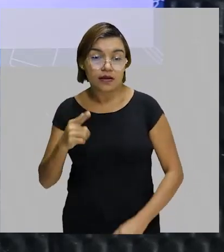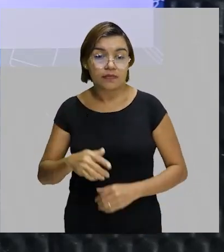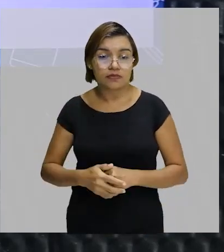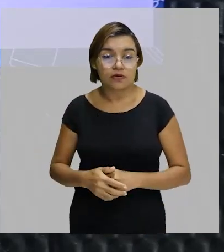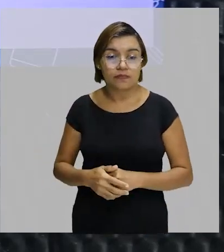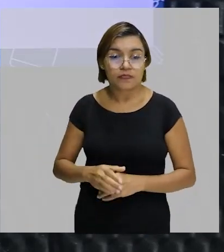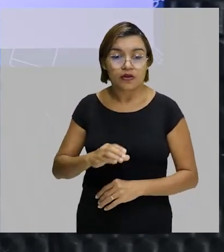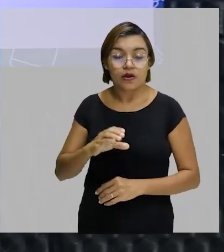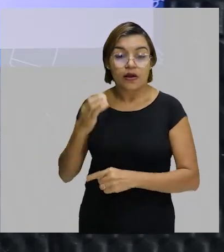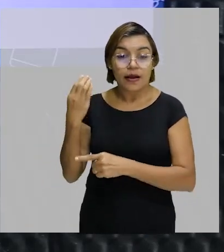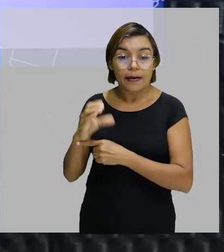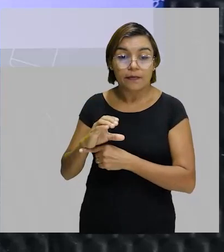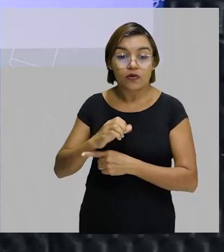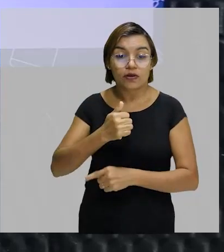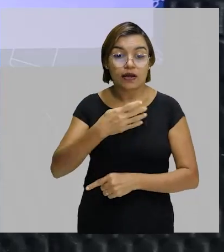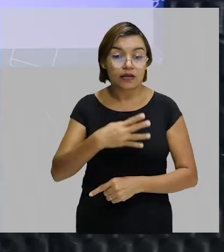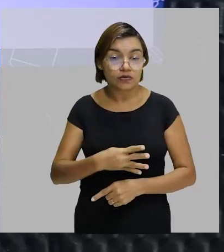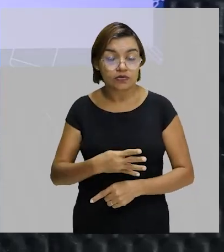essa meia-vida é de